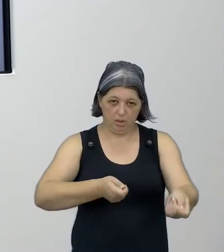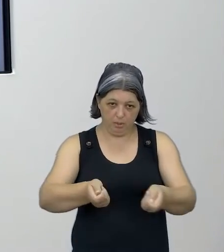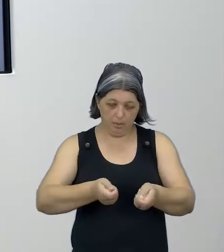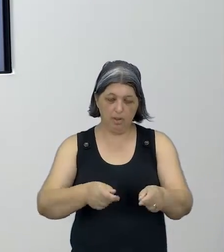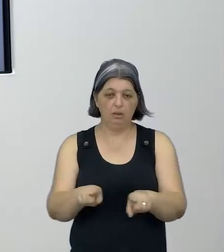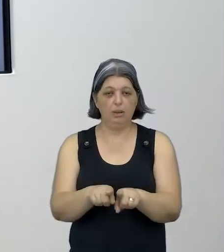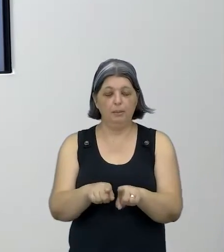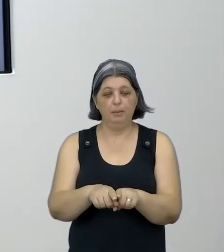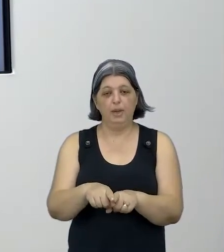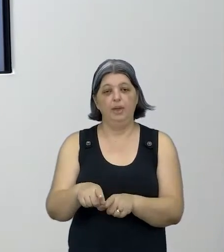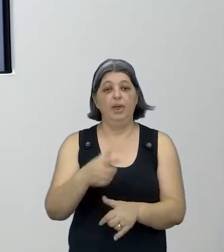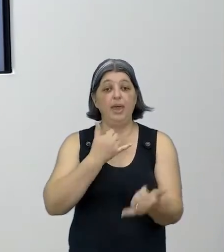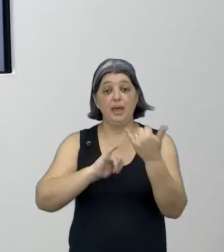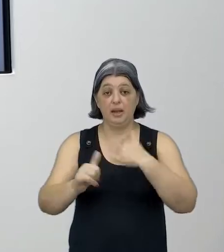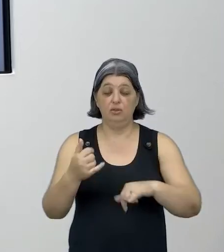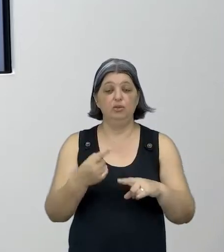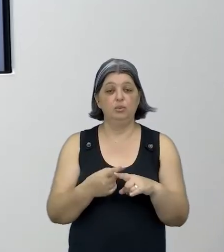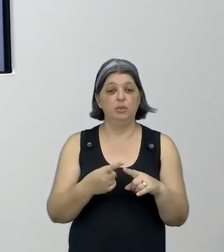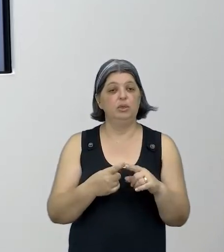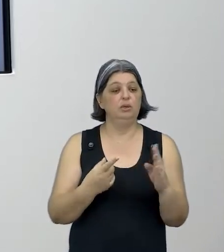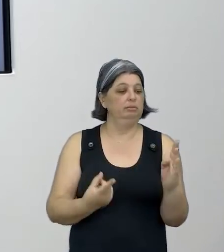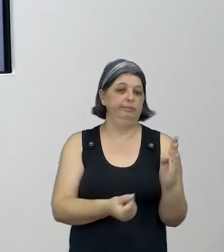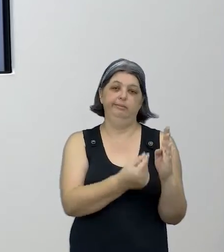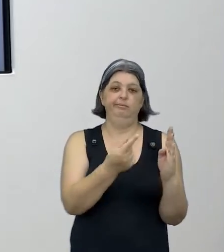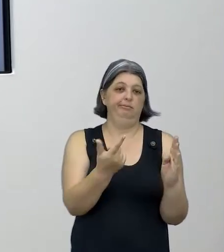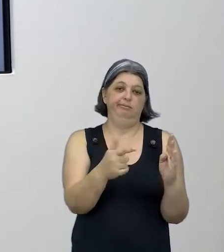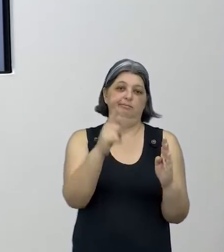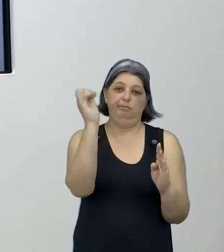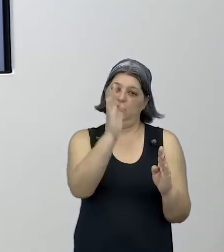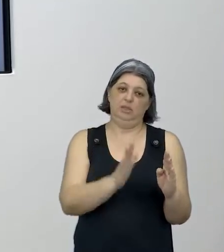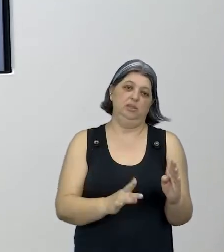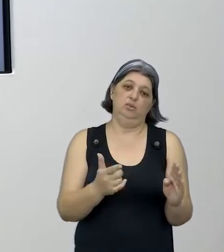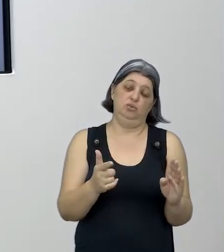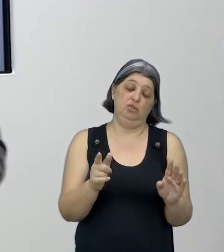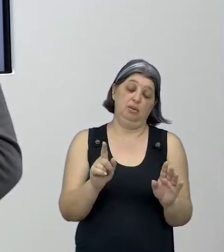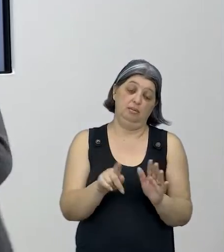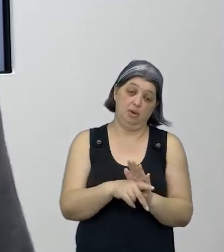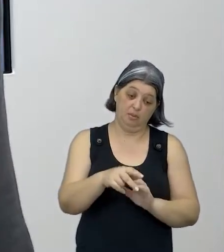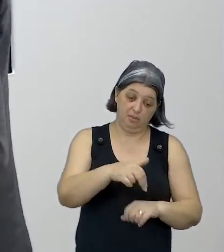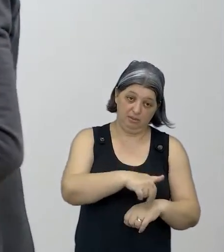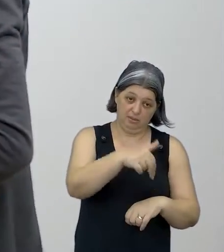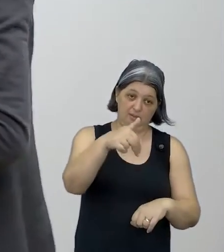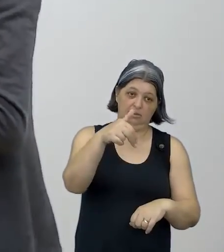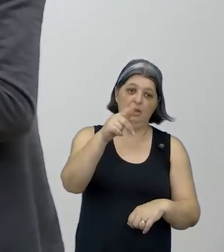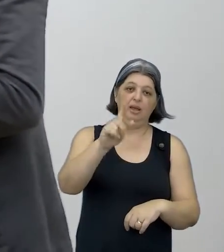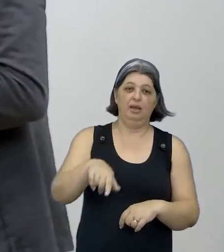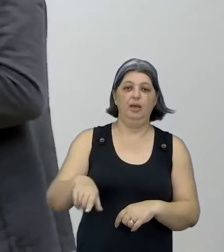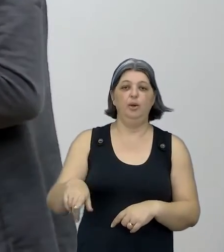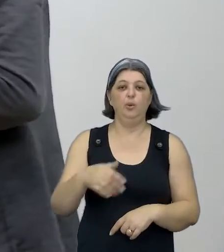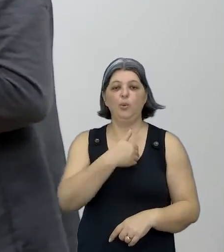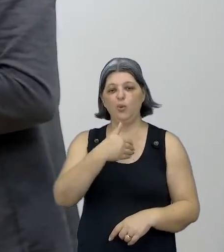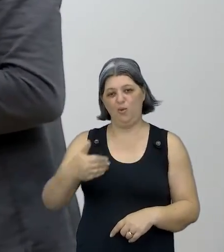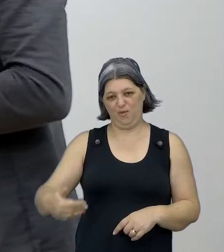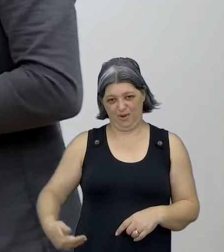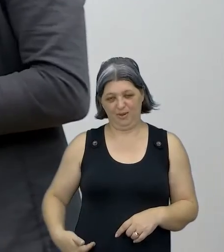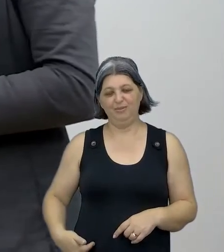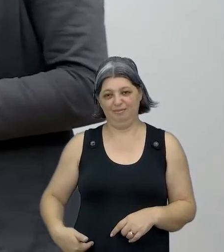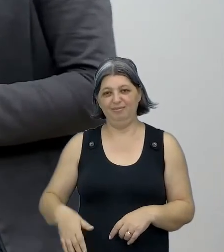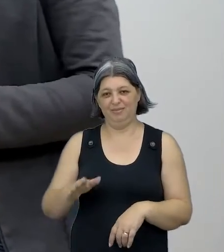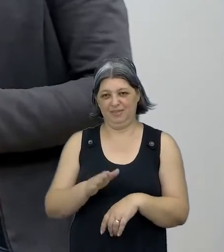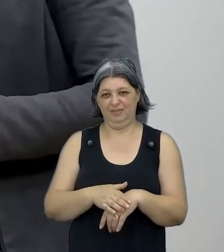Como o Brasil não tinha uma burguesia com grana para fazer isso e é nacionalista, é o governo que vai fazer.